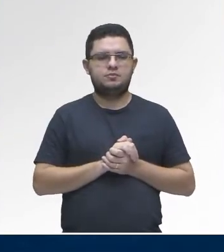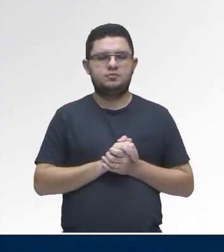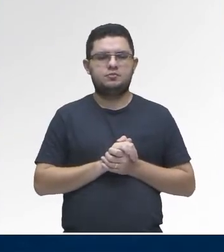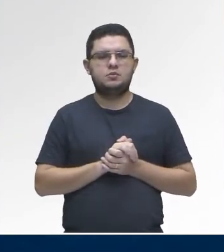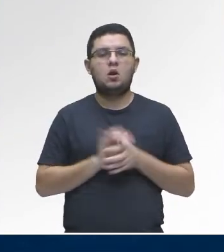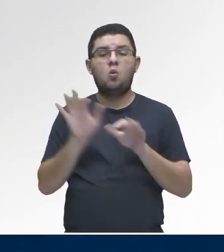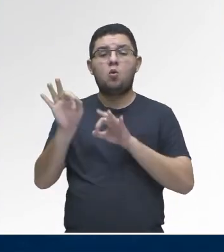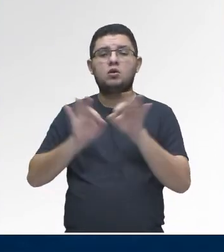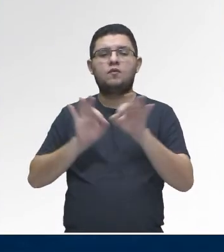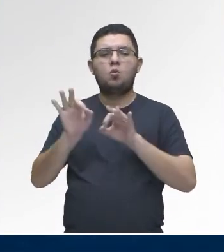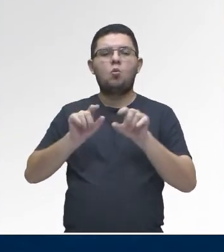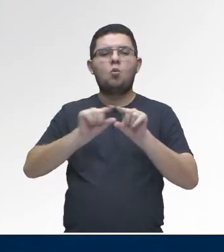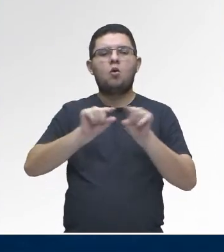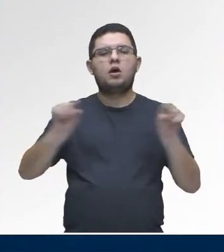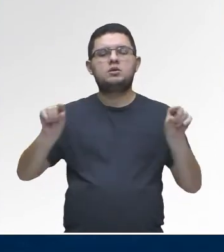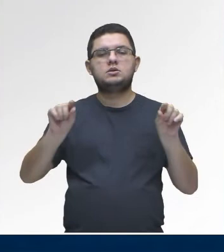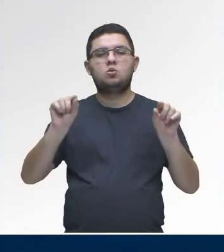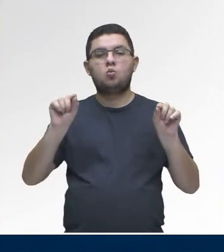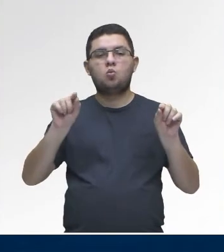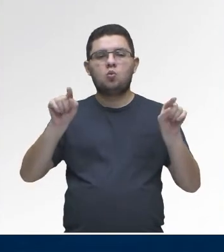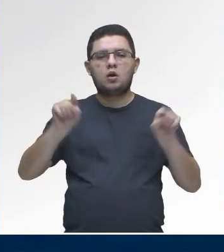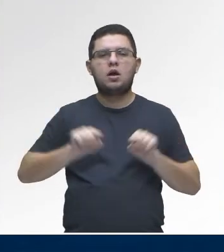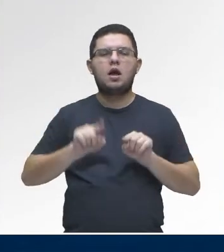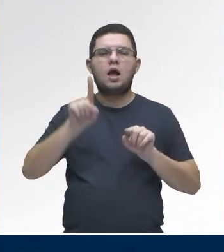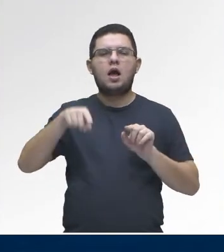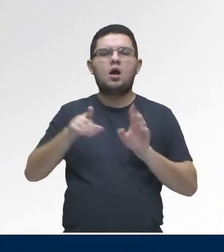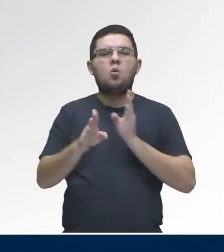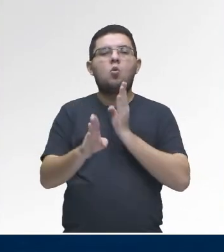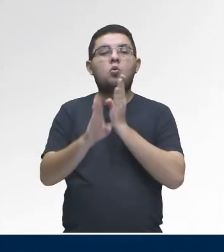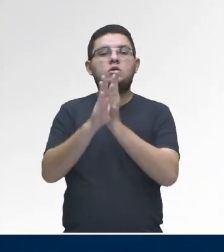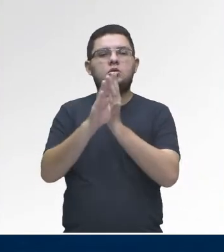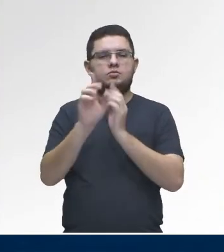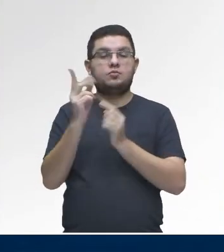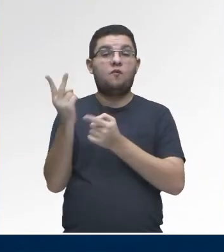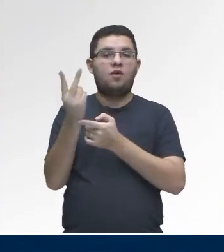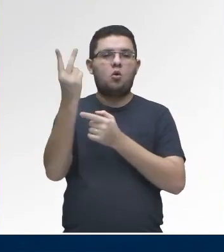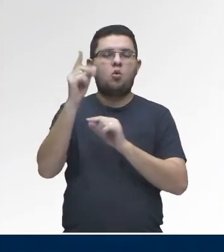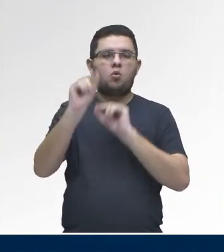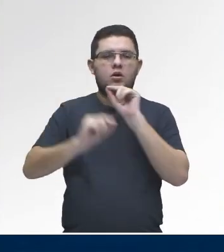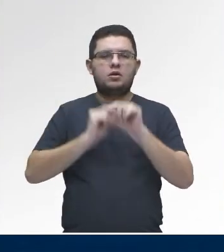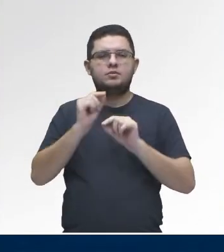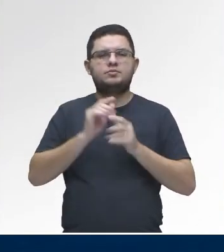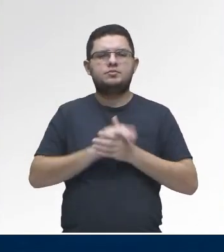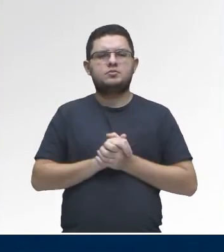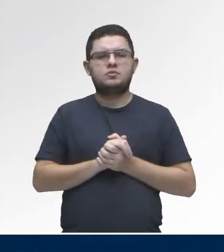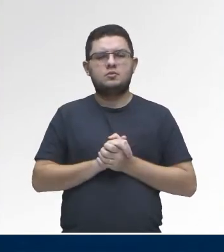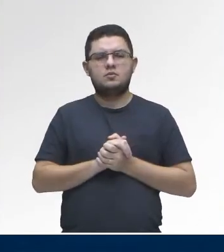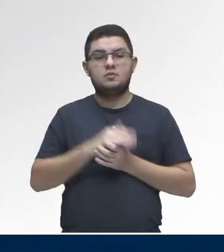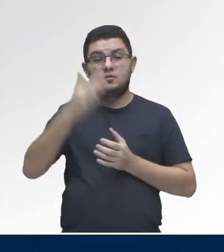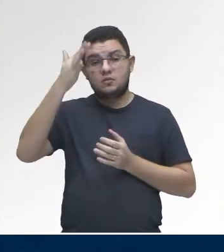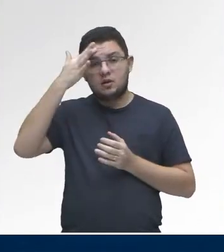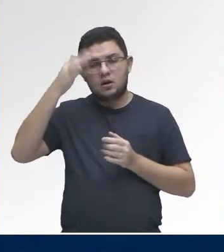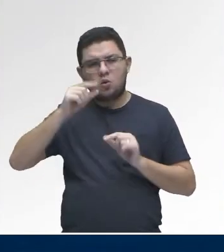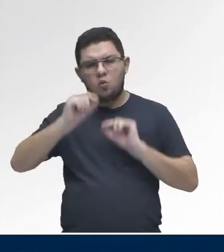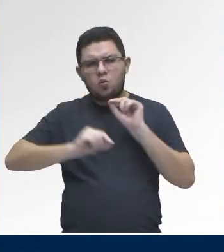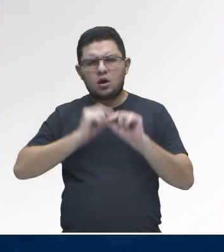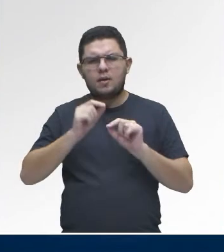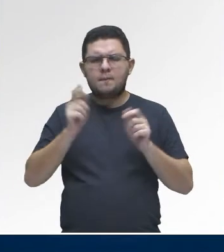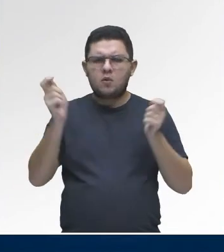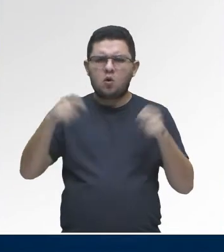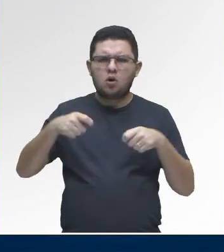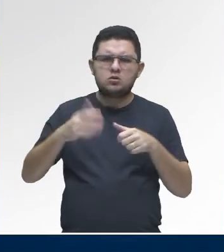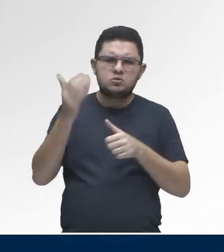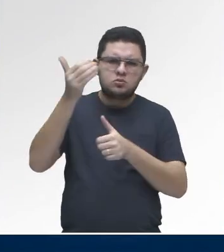equação é a gente encontrar um valor que deve, né, ou que pode ser